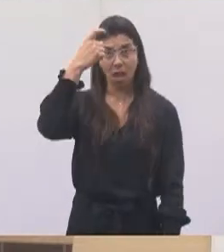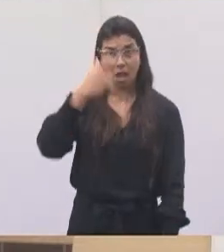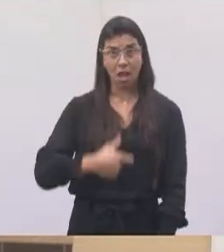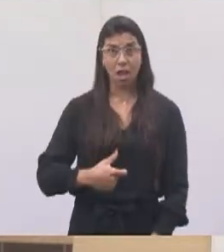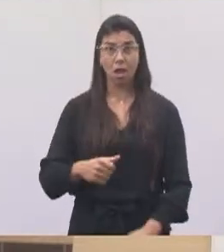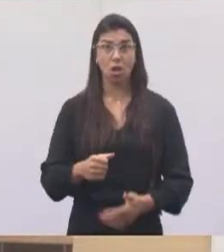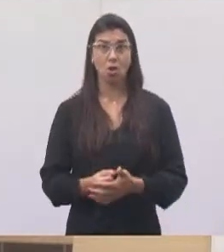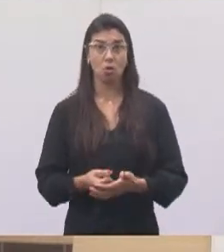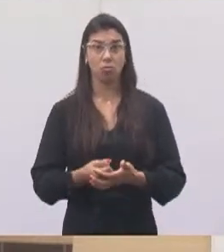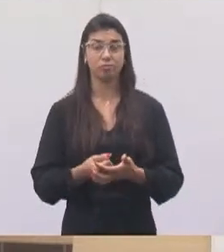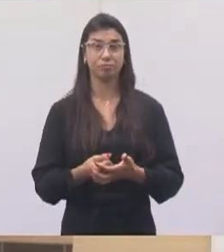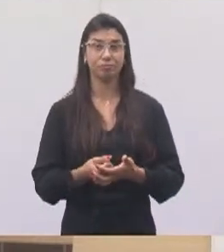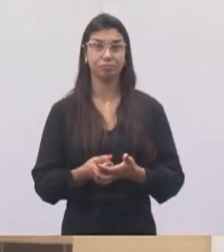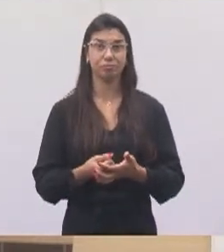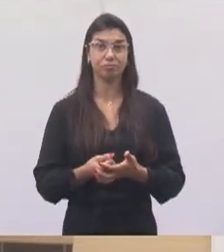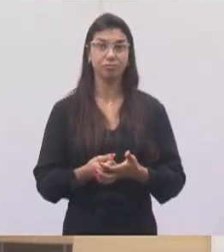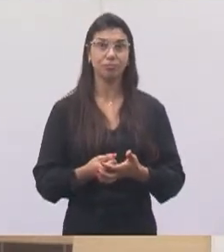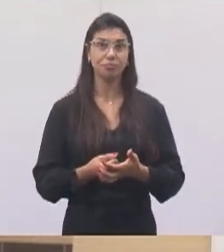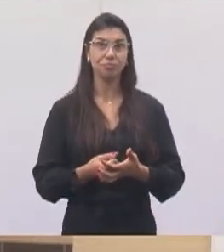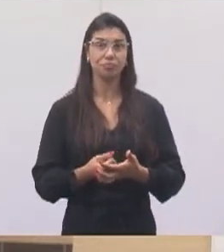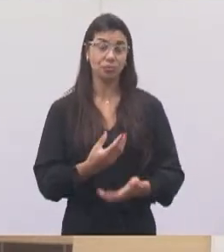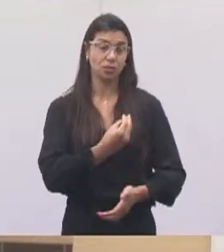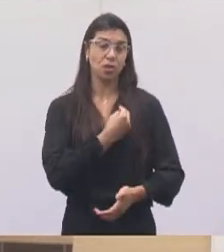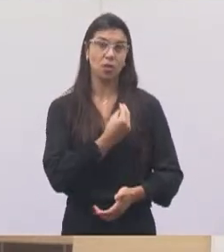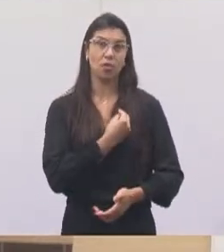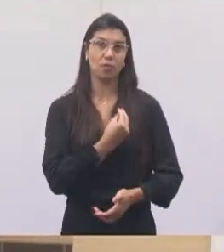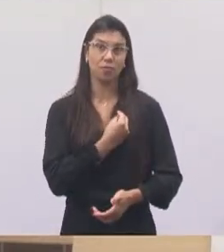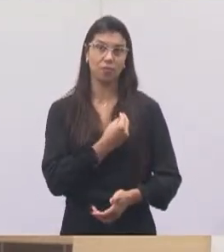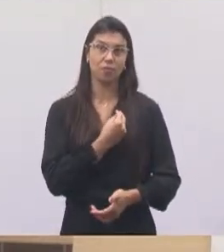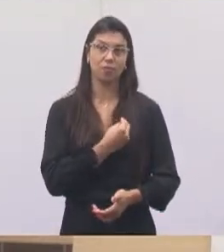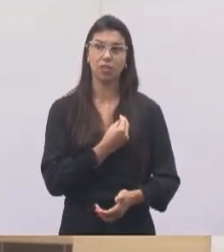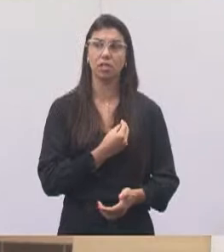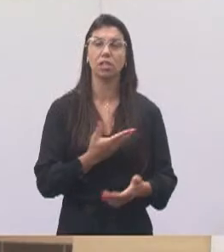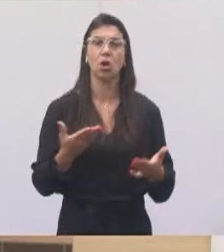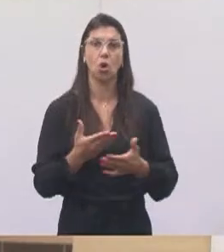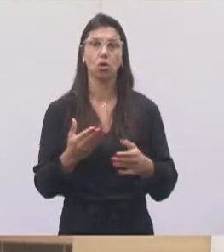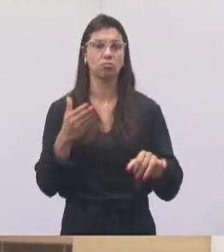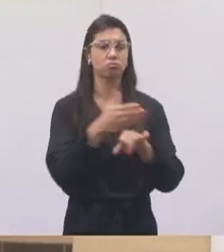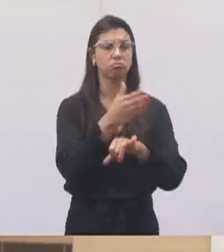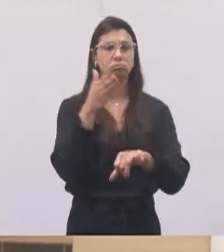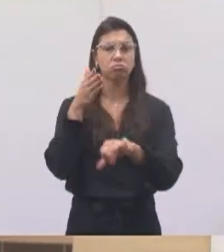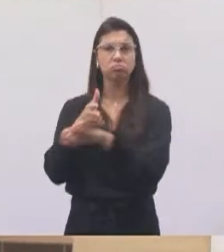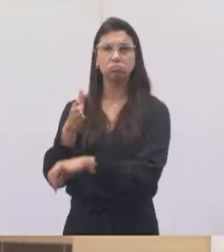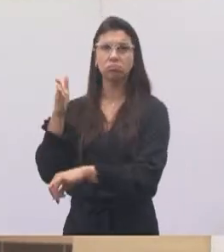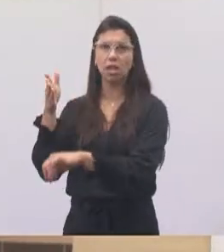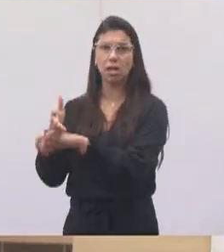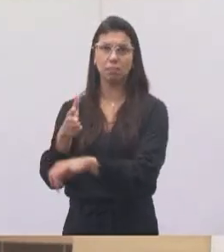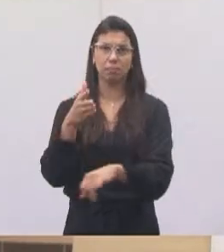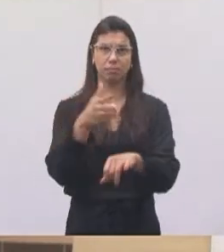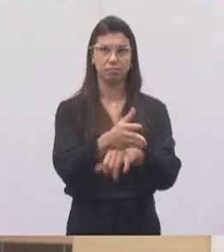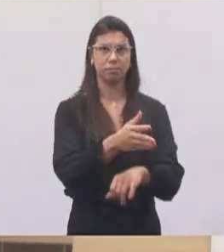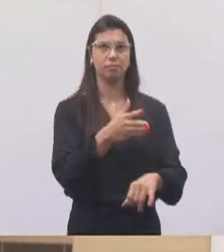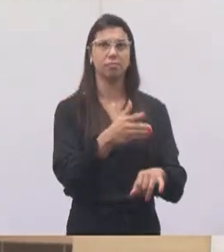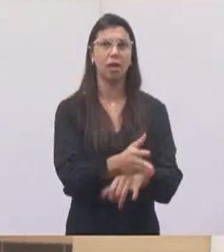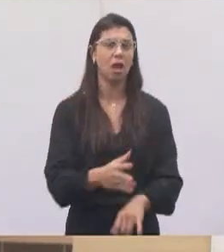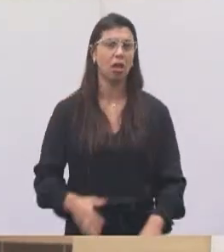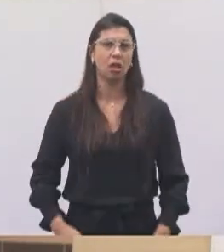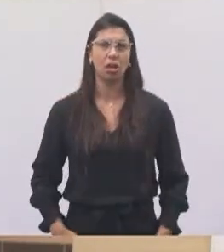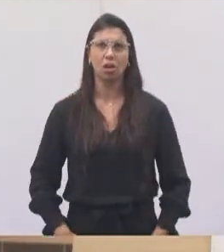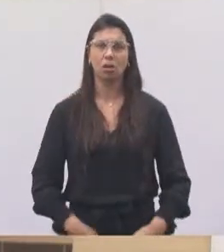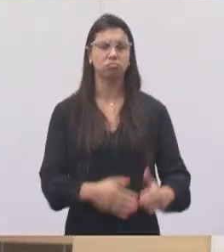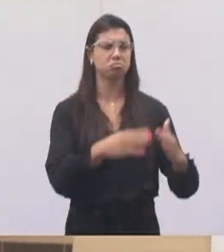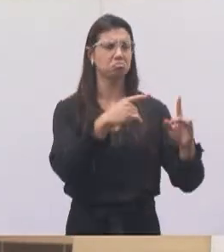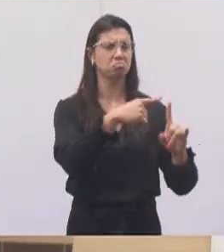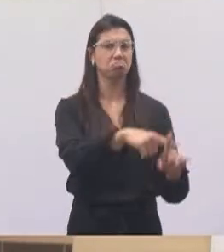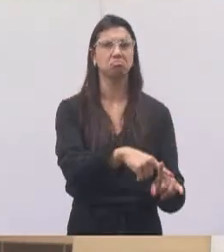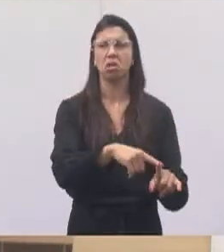fui criada de uma forma a frequentar o que eu quisesse, tanto que hoje eu frequento tudo, né? Porque eu acho que a gente tem que tentar fazer o bem sem